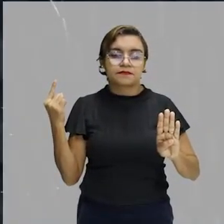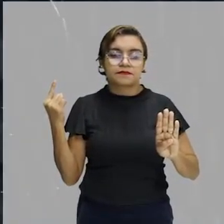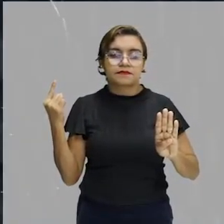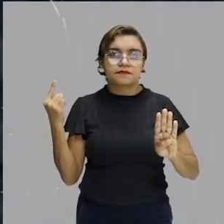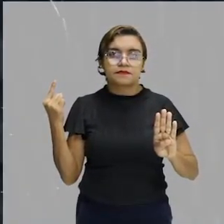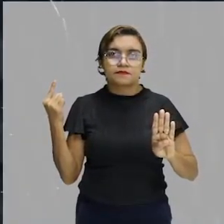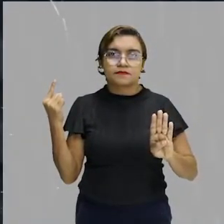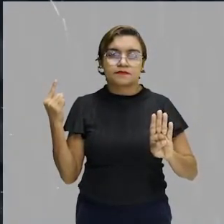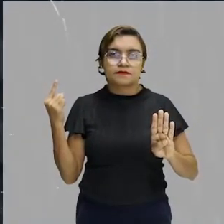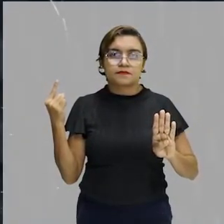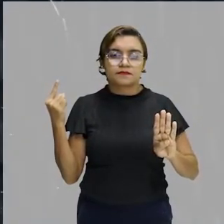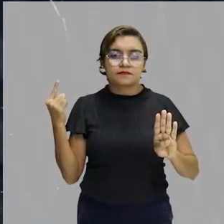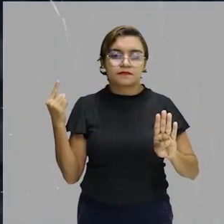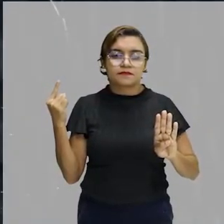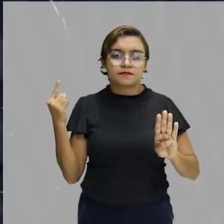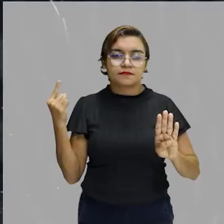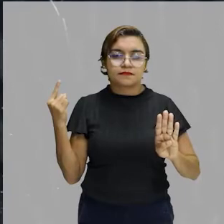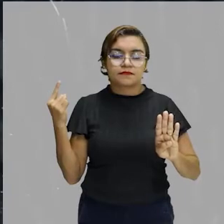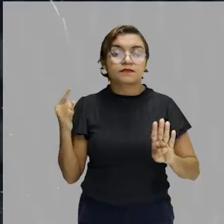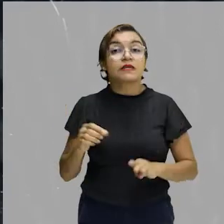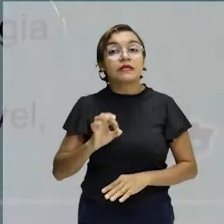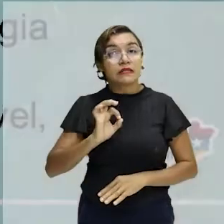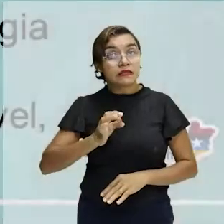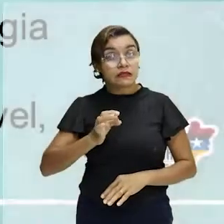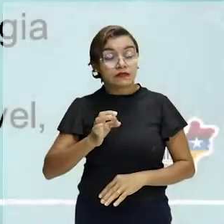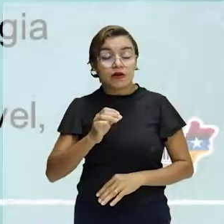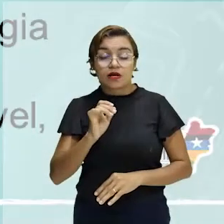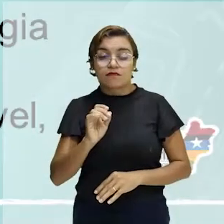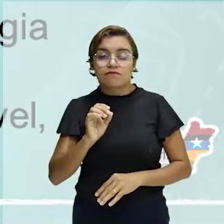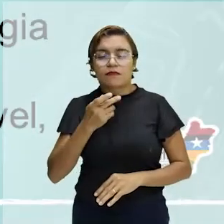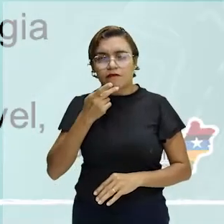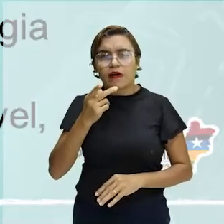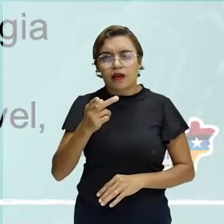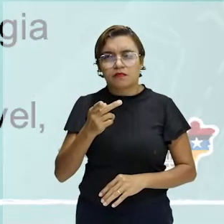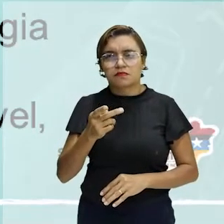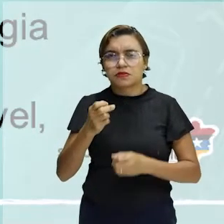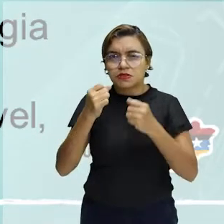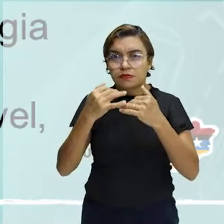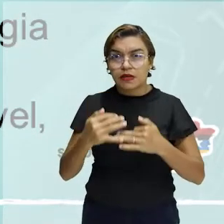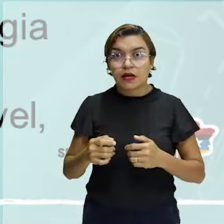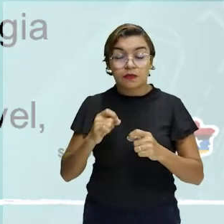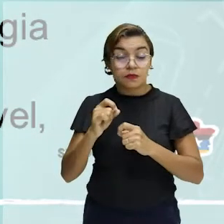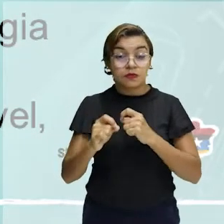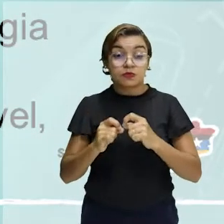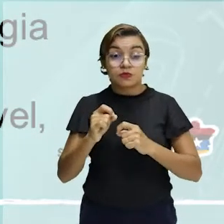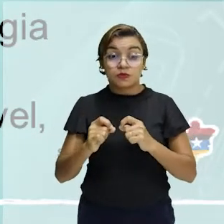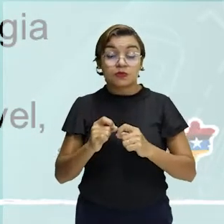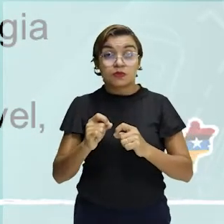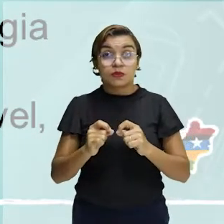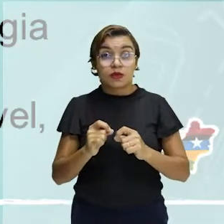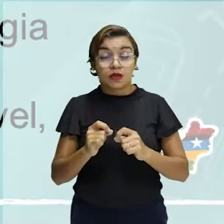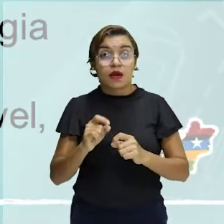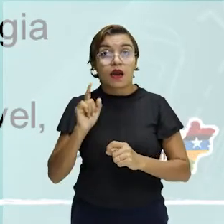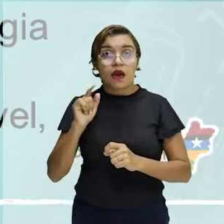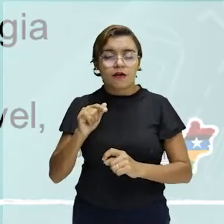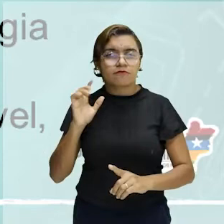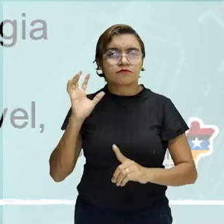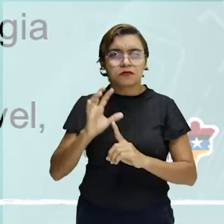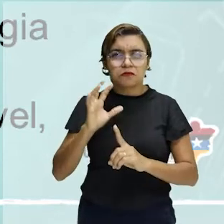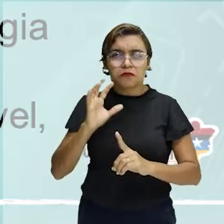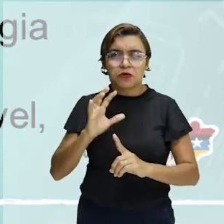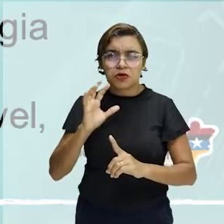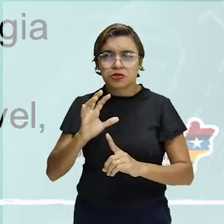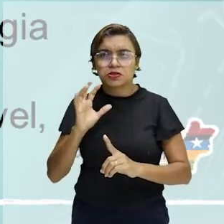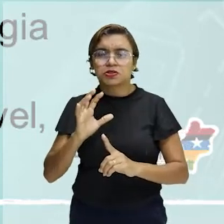produção de energia como a água? Falamos que sim, né, galera? E acabamos de explicar há pouco que é isso que gera aí o nosso aumento de energia